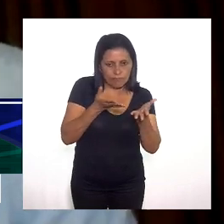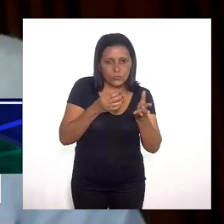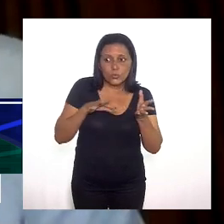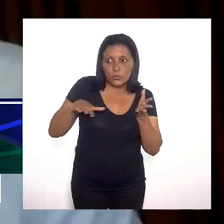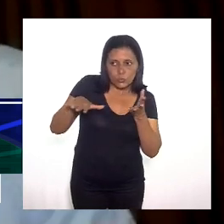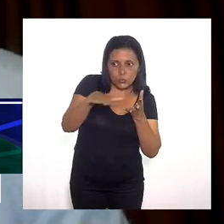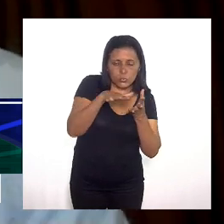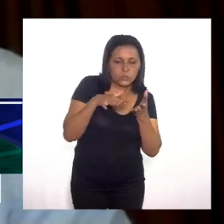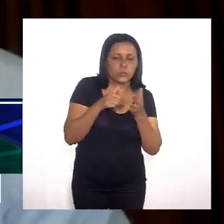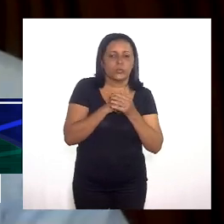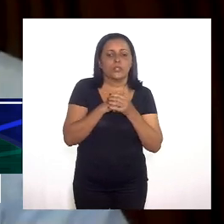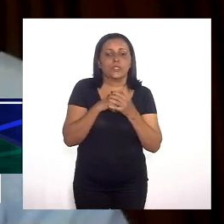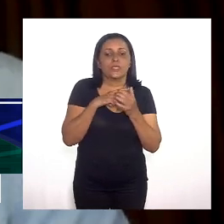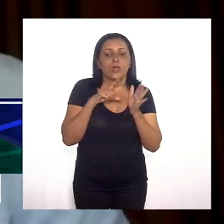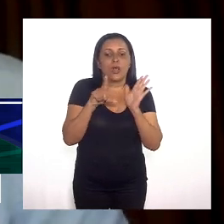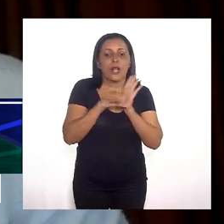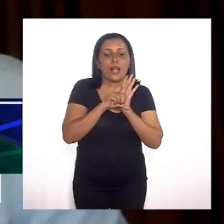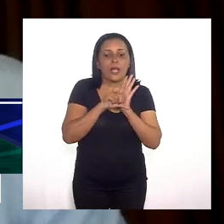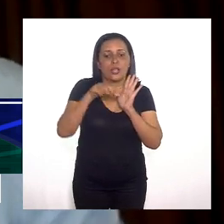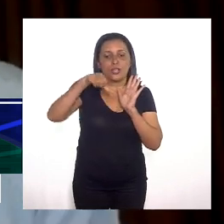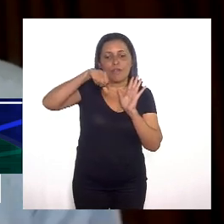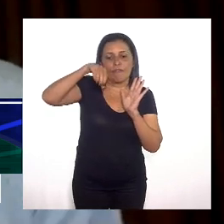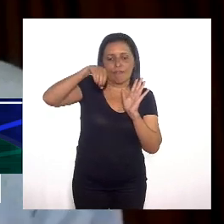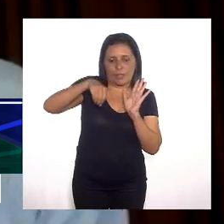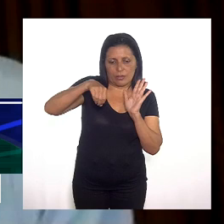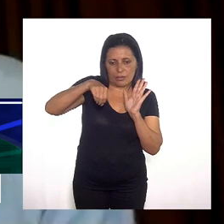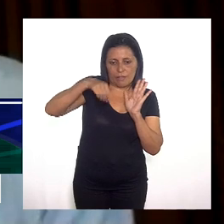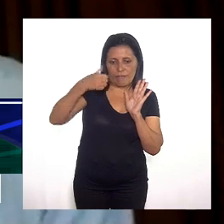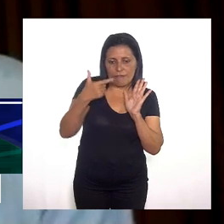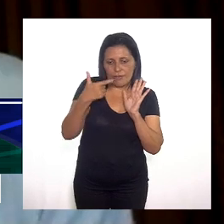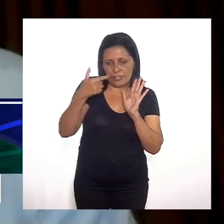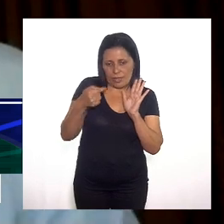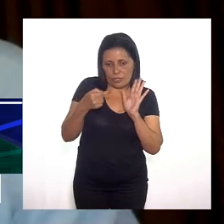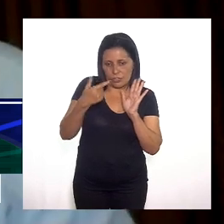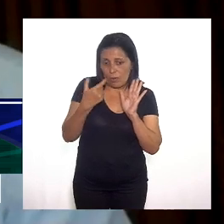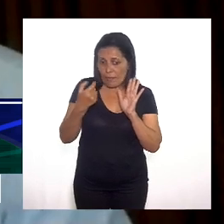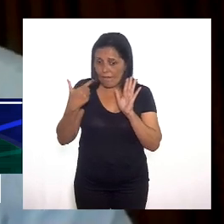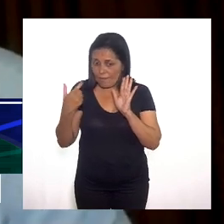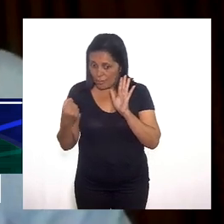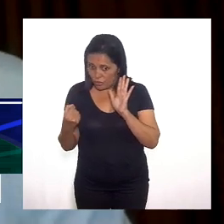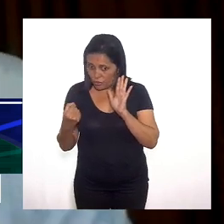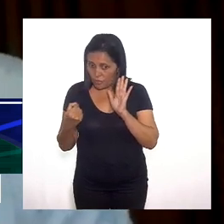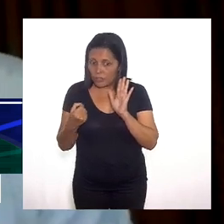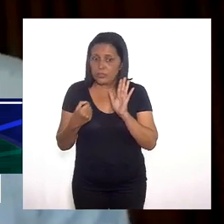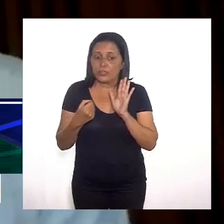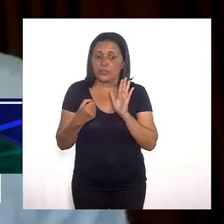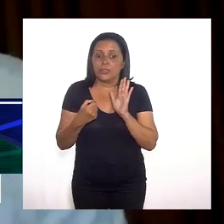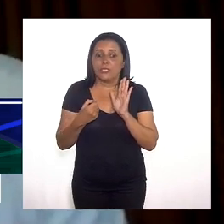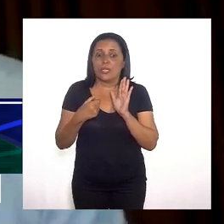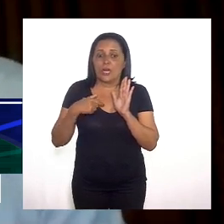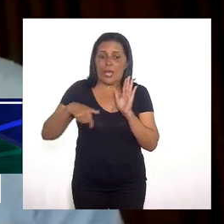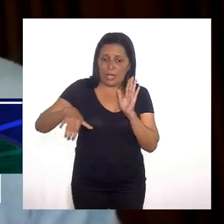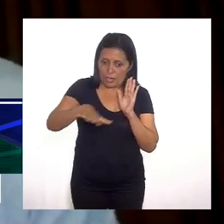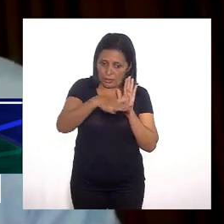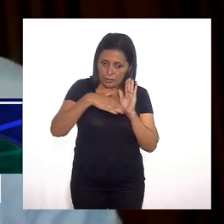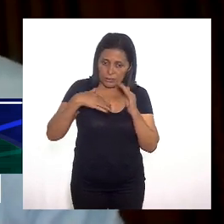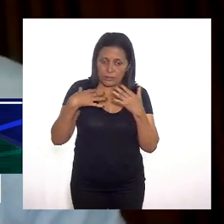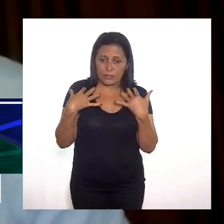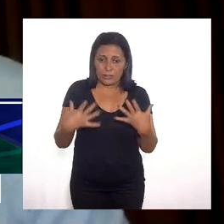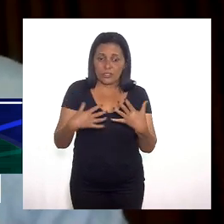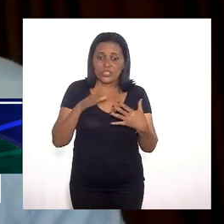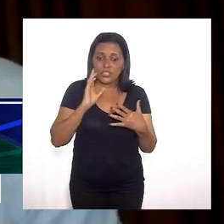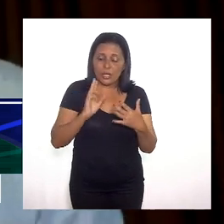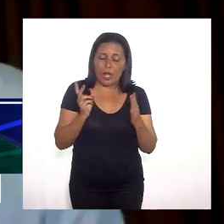autores. Há uma lei que é a 9027 de 2020 e a Casa manteve o veto